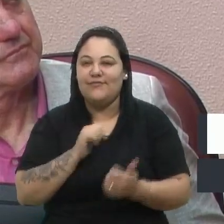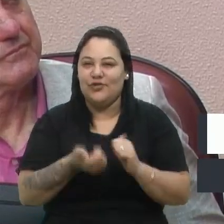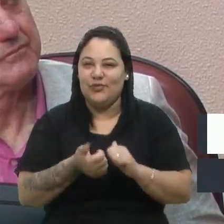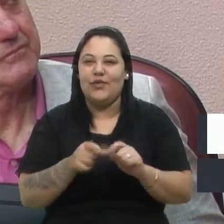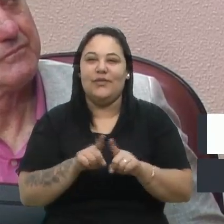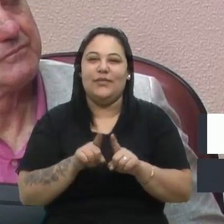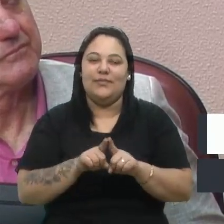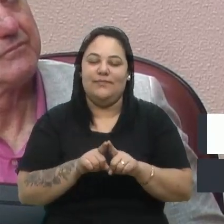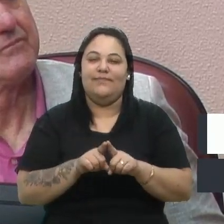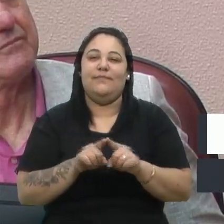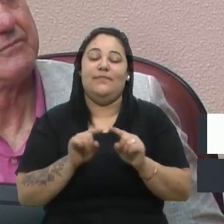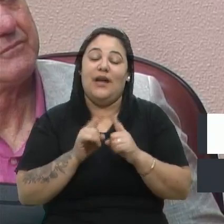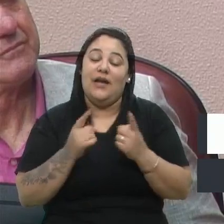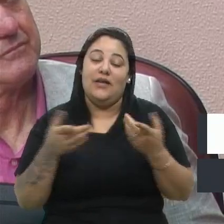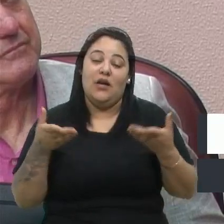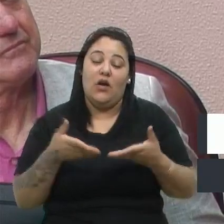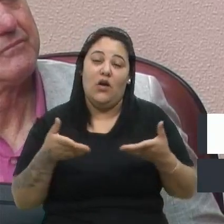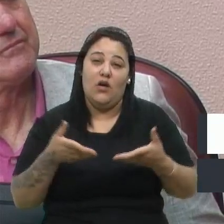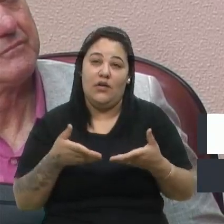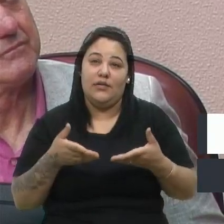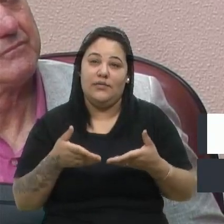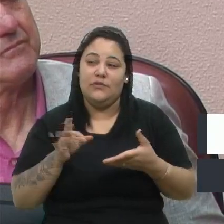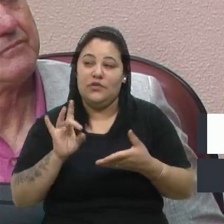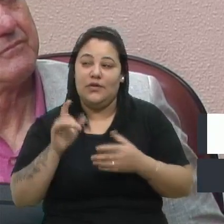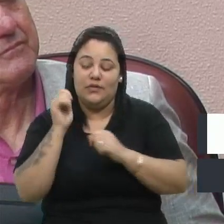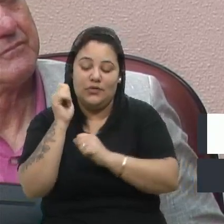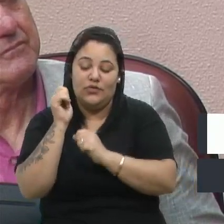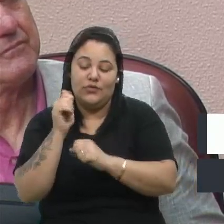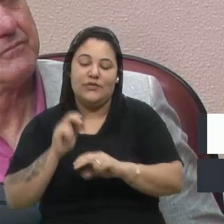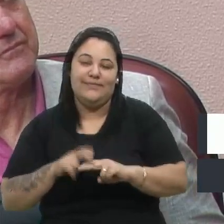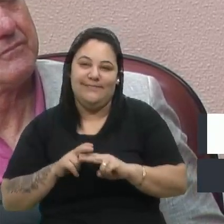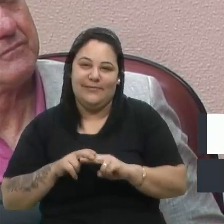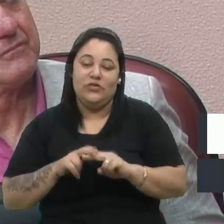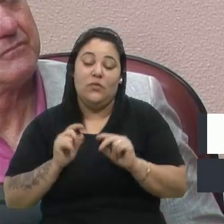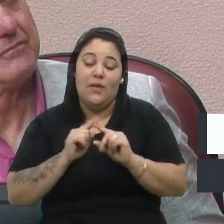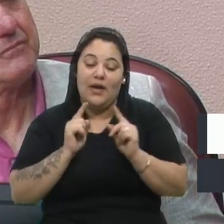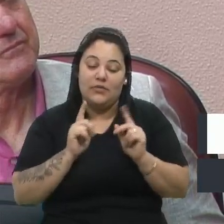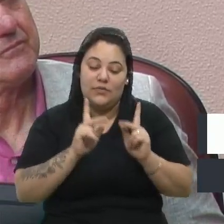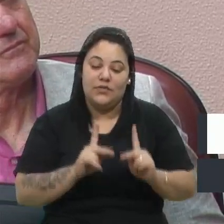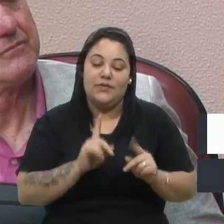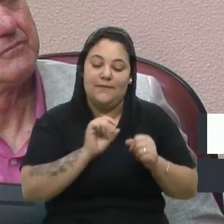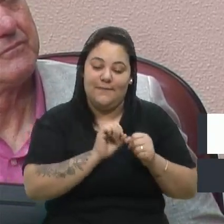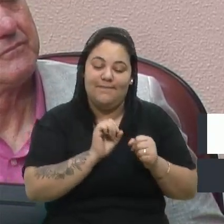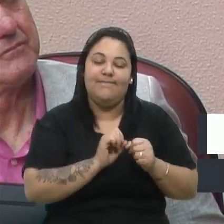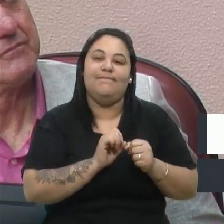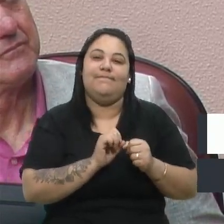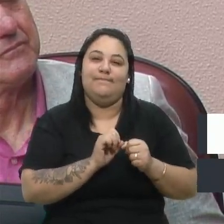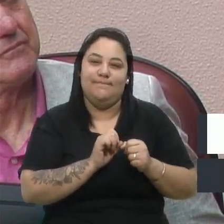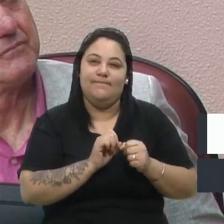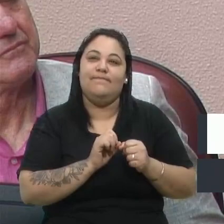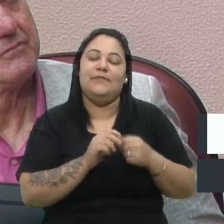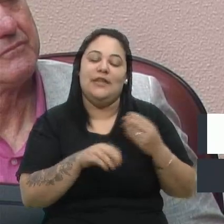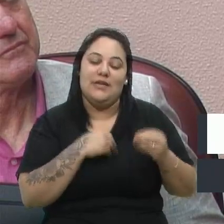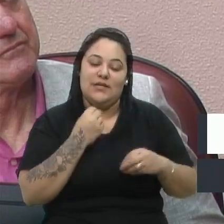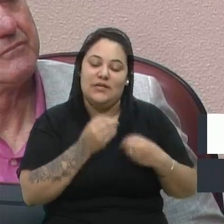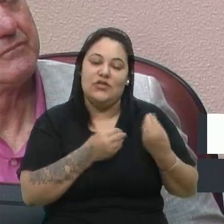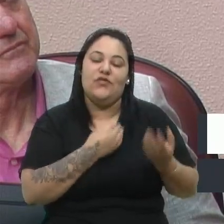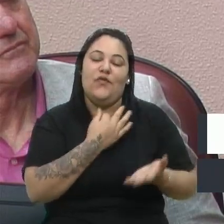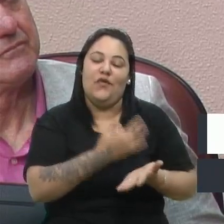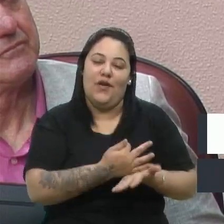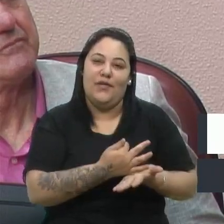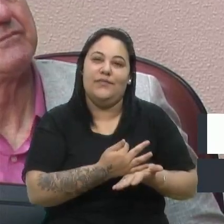mas agora, ultimamente, ele estava mais na torcida, mas é uma pessoa que vai fazer muita falta, no mínimo, ali